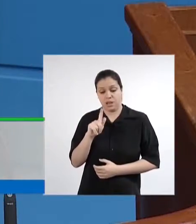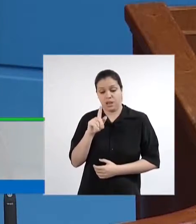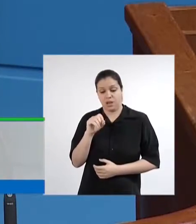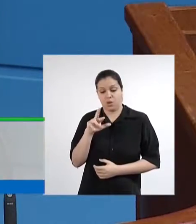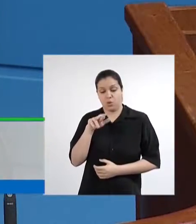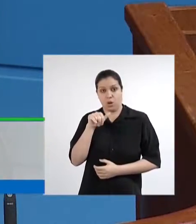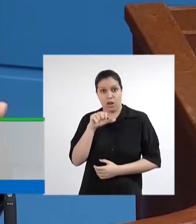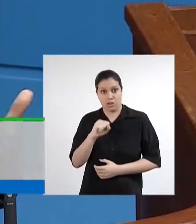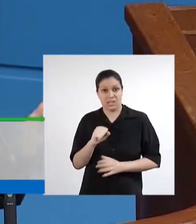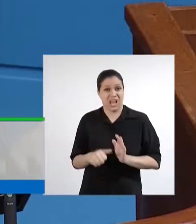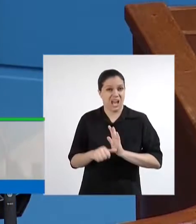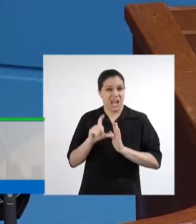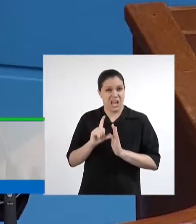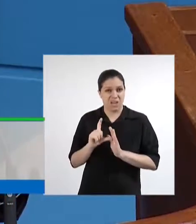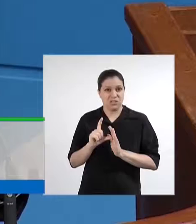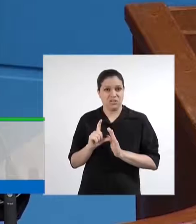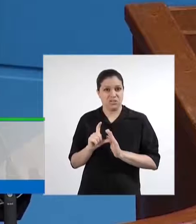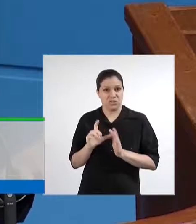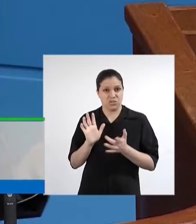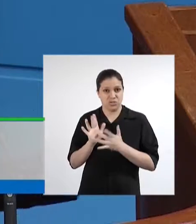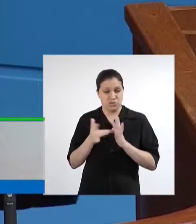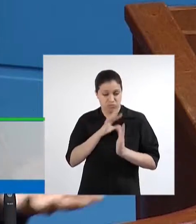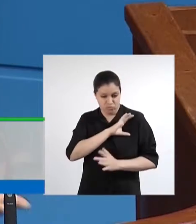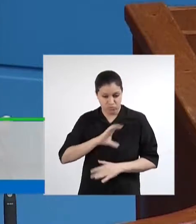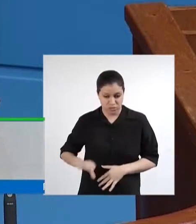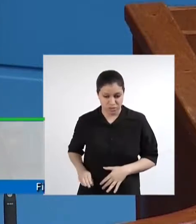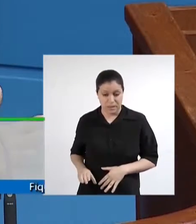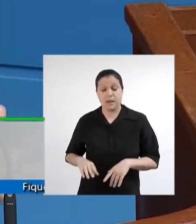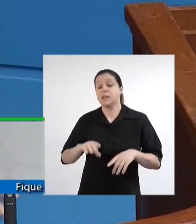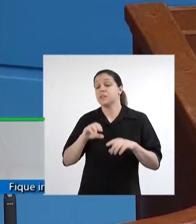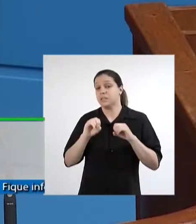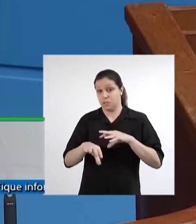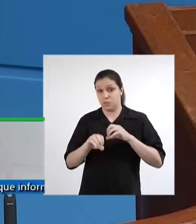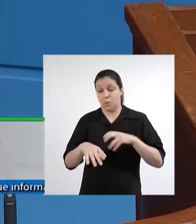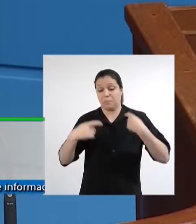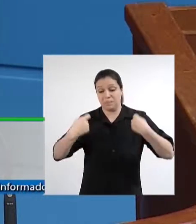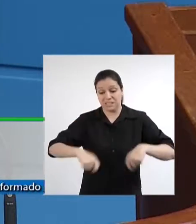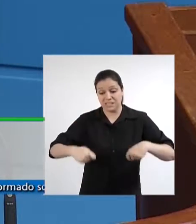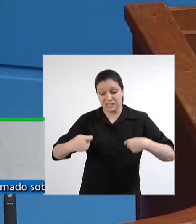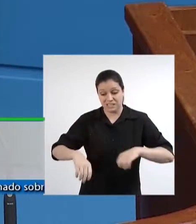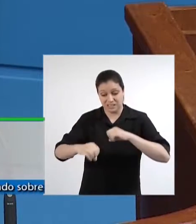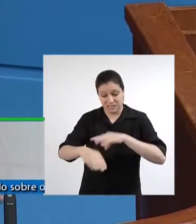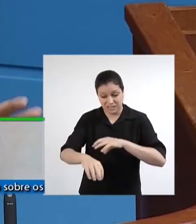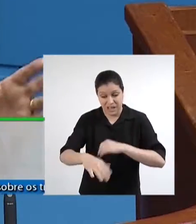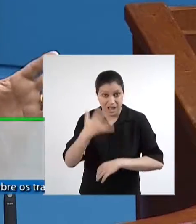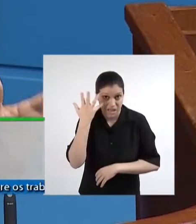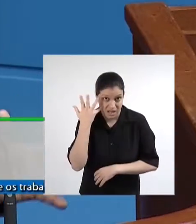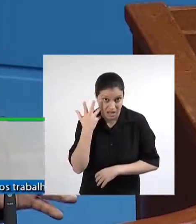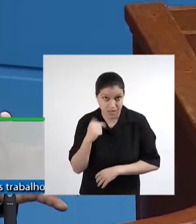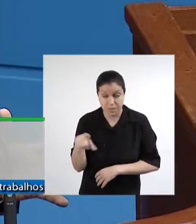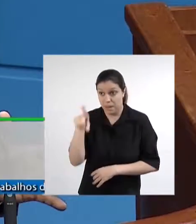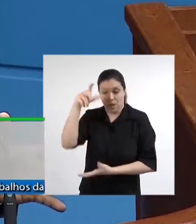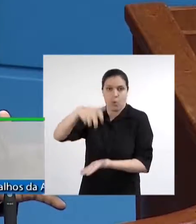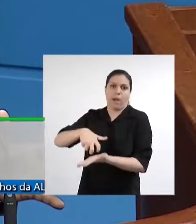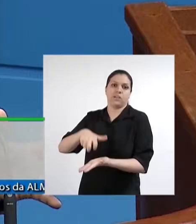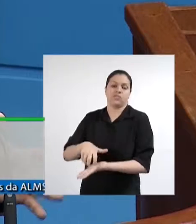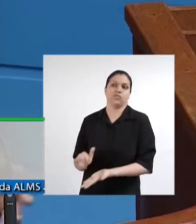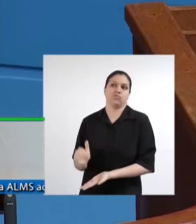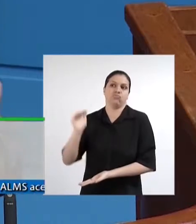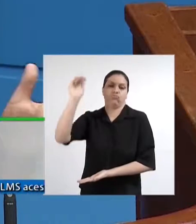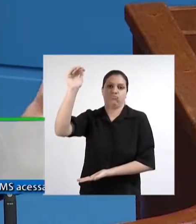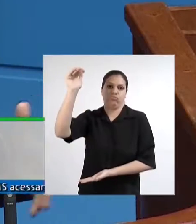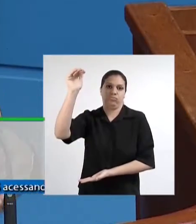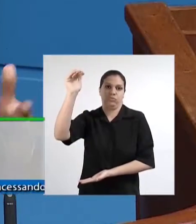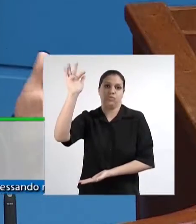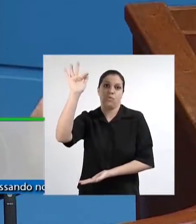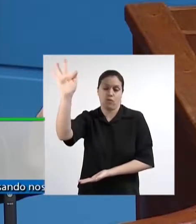que é preciso ensinar a criança para que não venha puni-la na fase adulta. E aí, não espiritualizando,